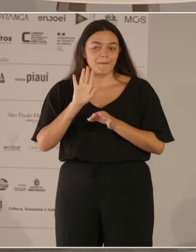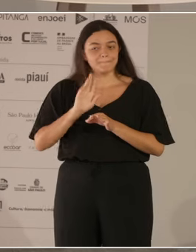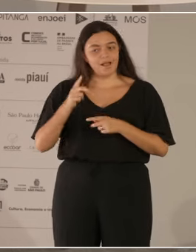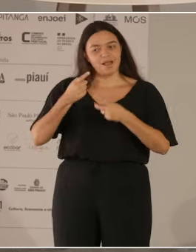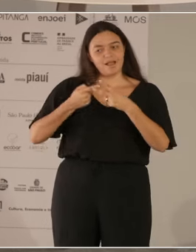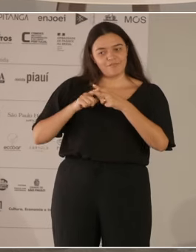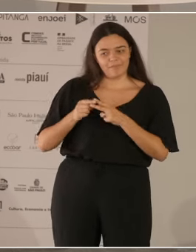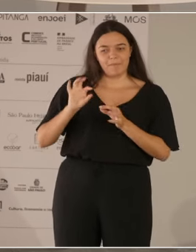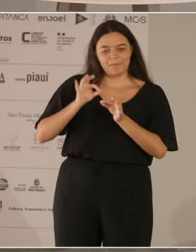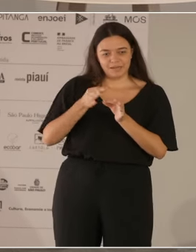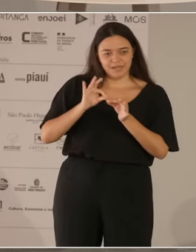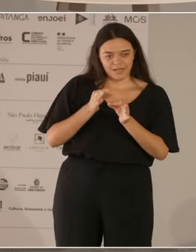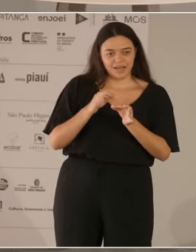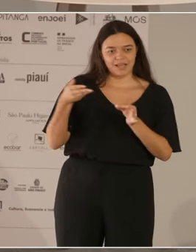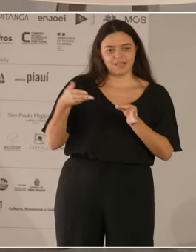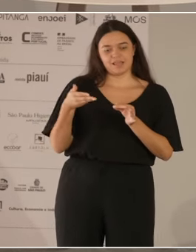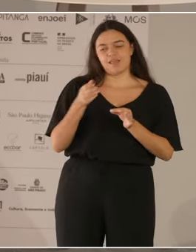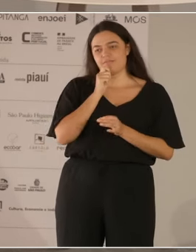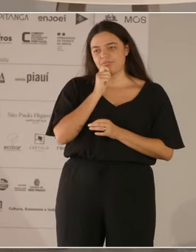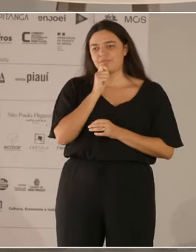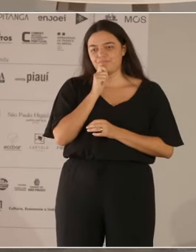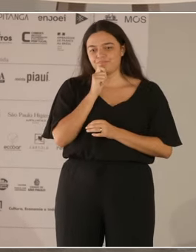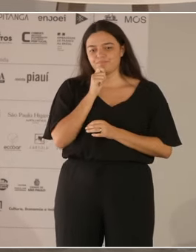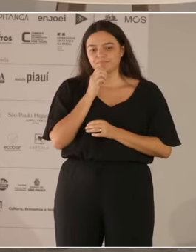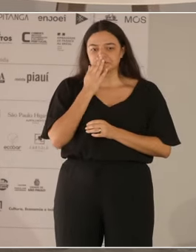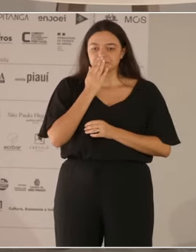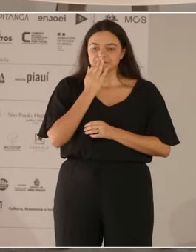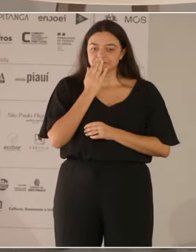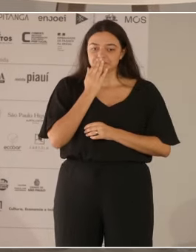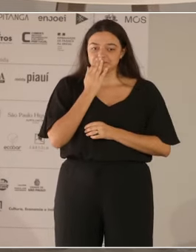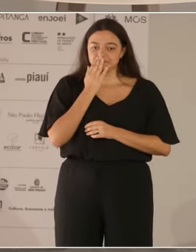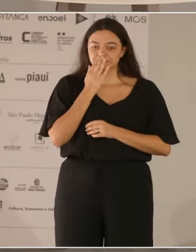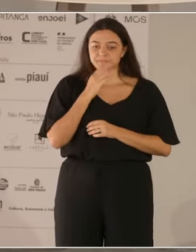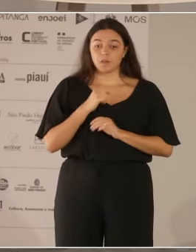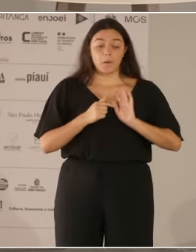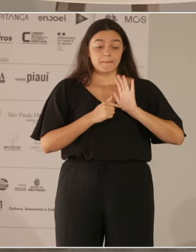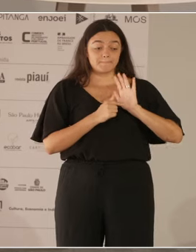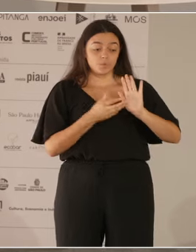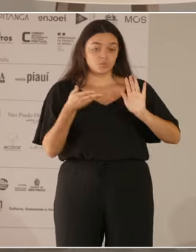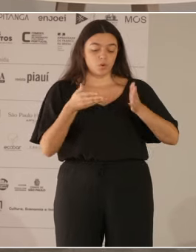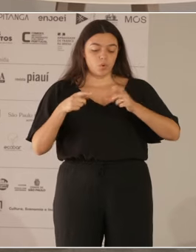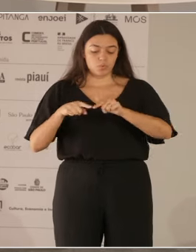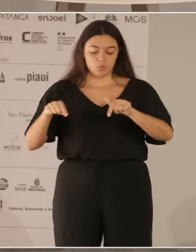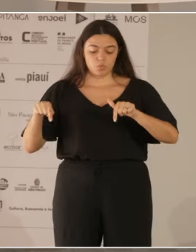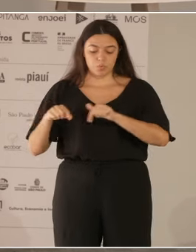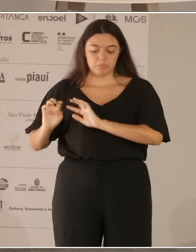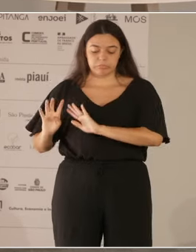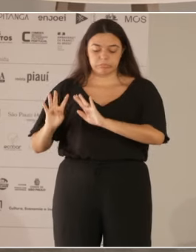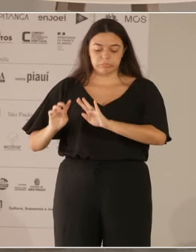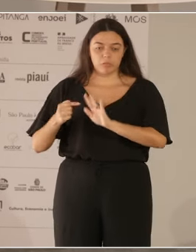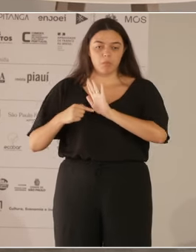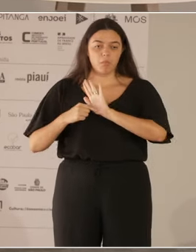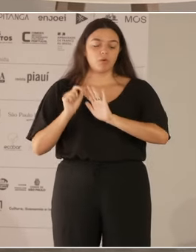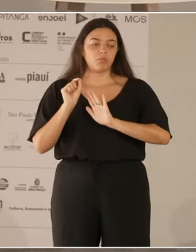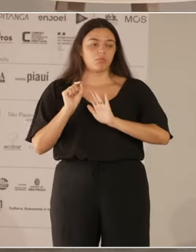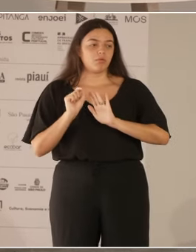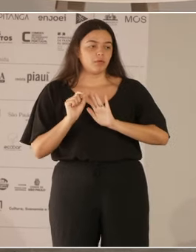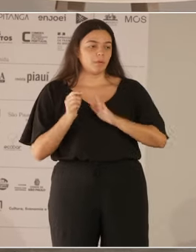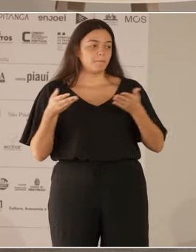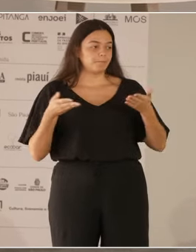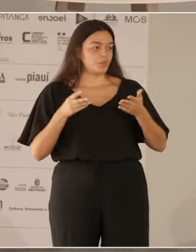né? Quer dizer, ela mostra, esse sítio, a ocupação desse sítio mostra, enfim, que